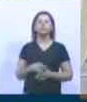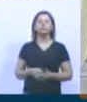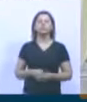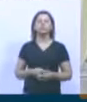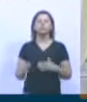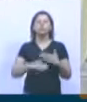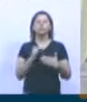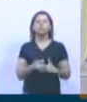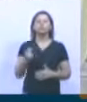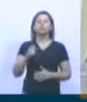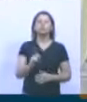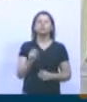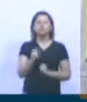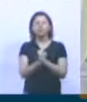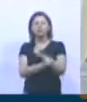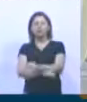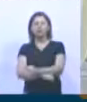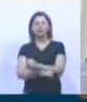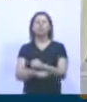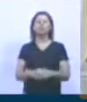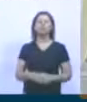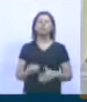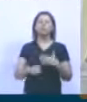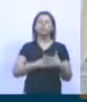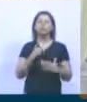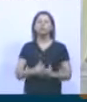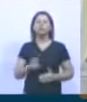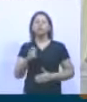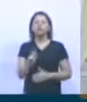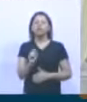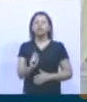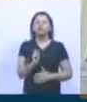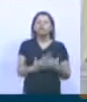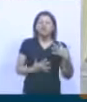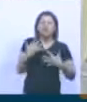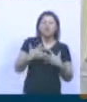tudo aquilo que me prende, tudo aquilo que me bloqueia,